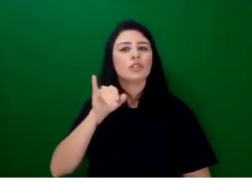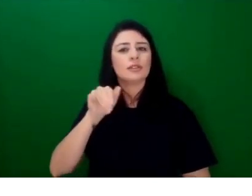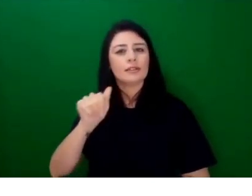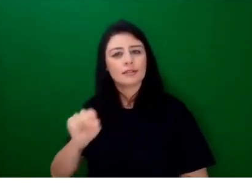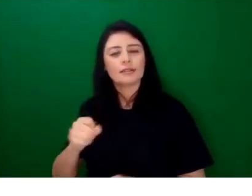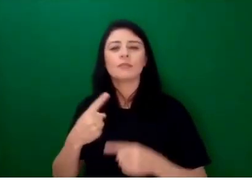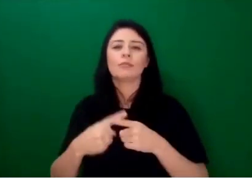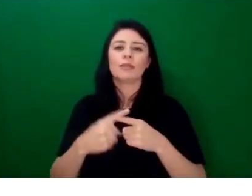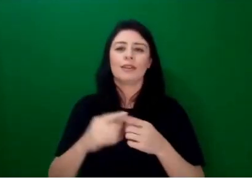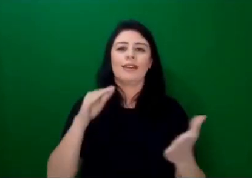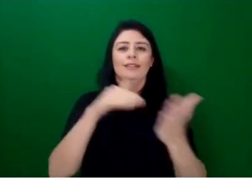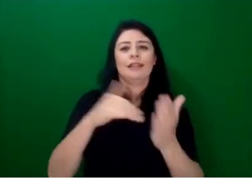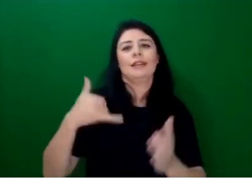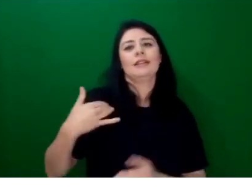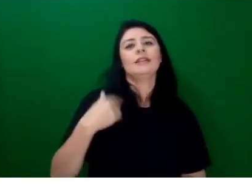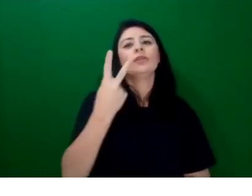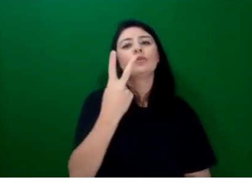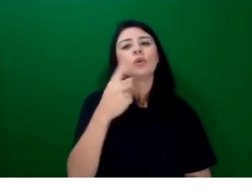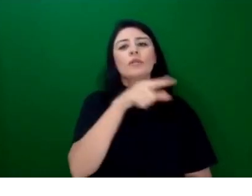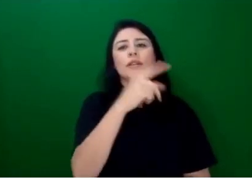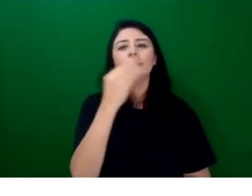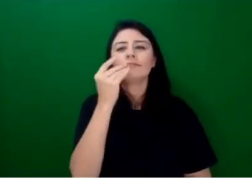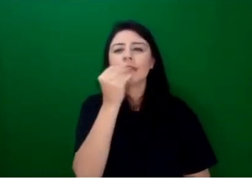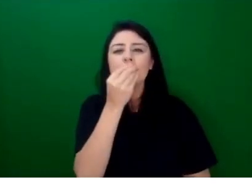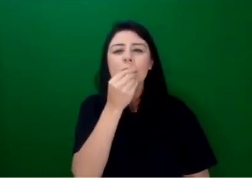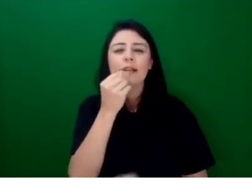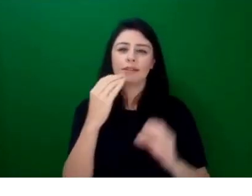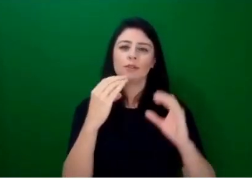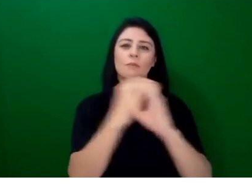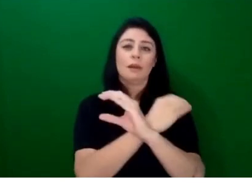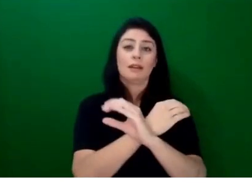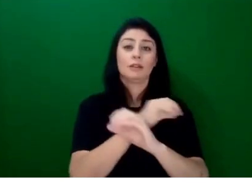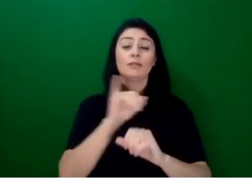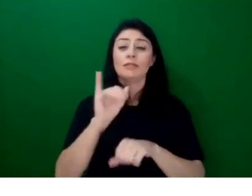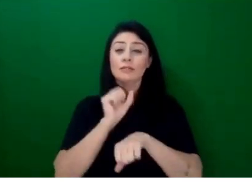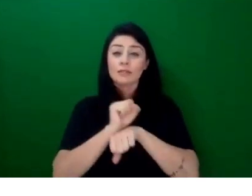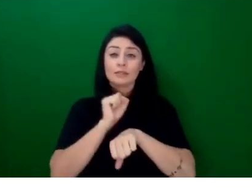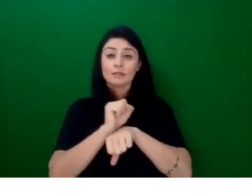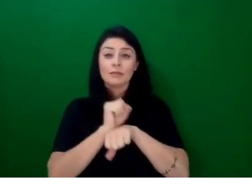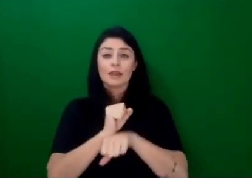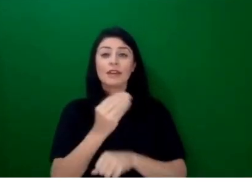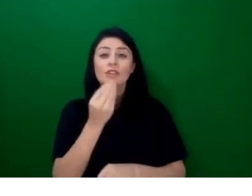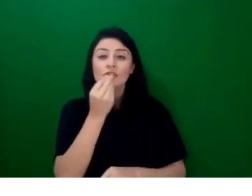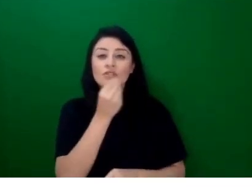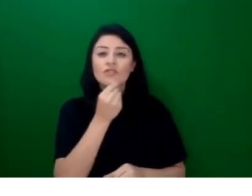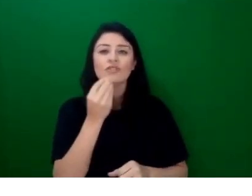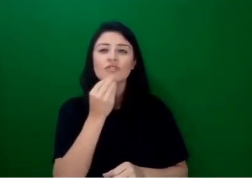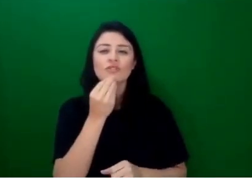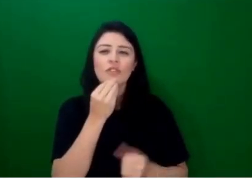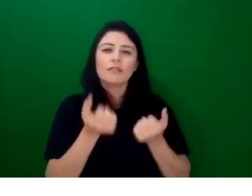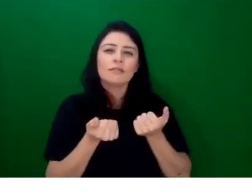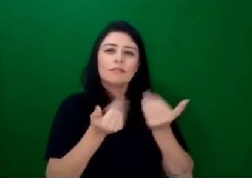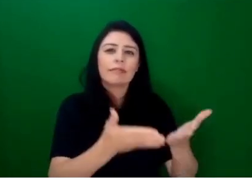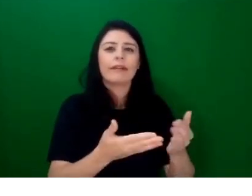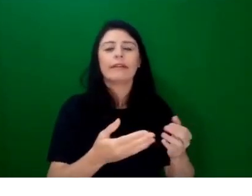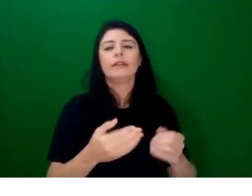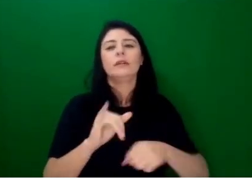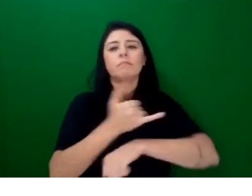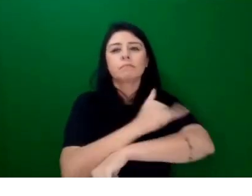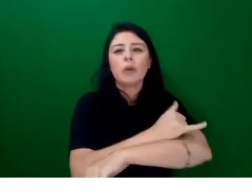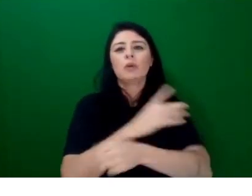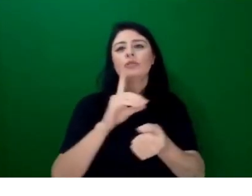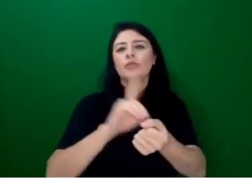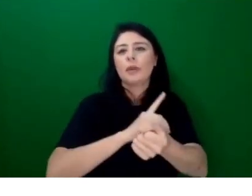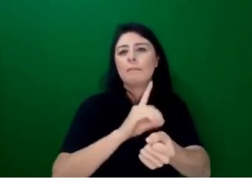anos até os 2 anos que se forma o paladar dos bebês. Então, se a gente esperar, a chance de desenvolver uma obesidade, uma diabetes,